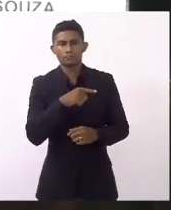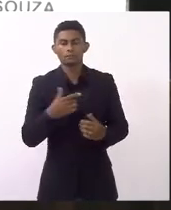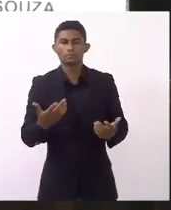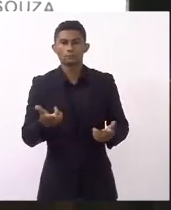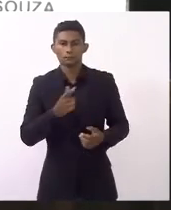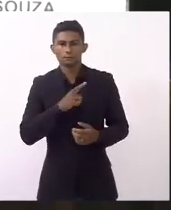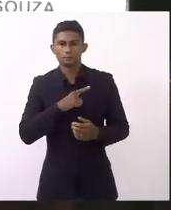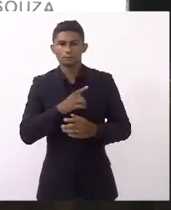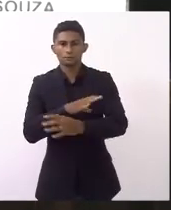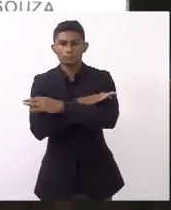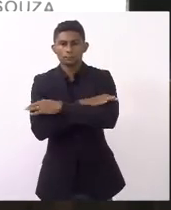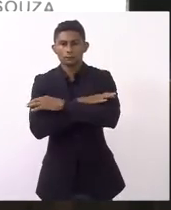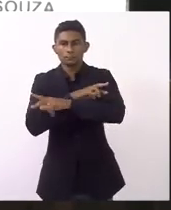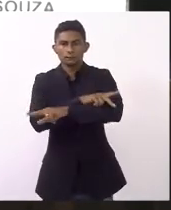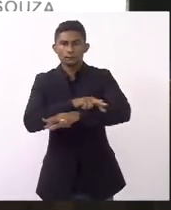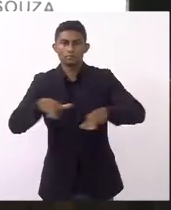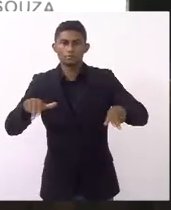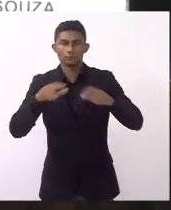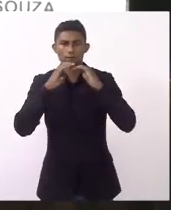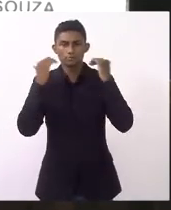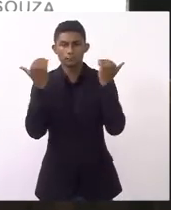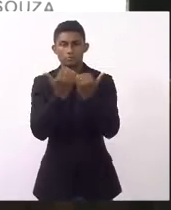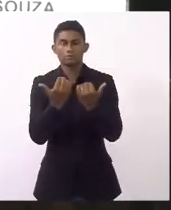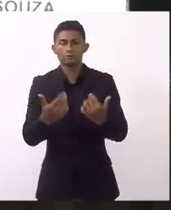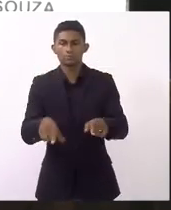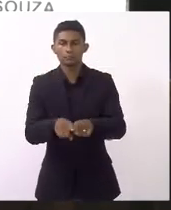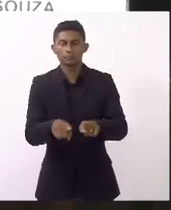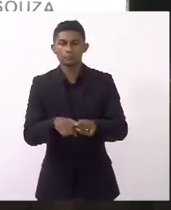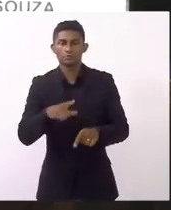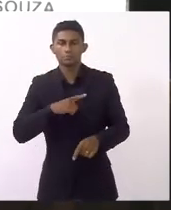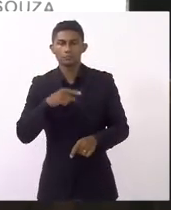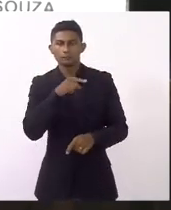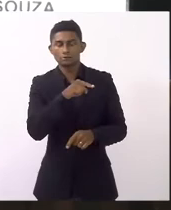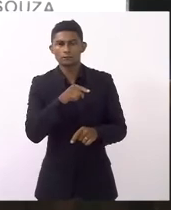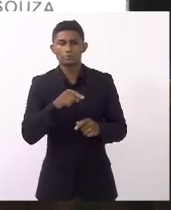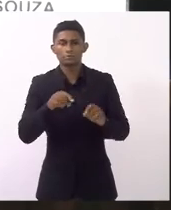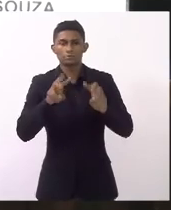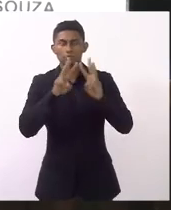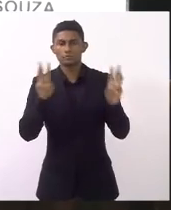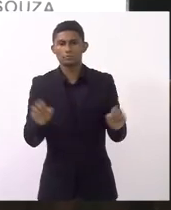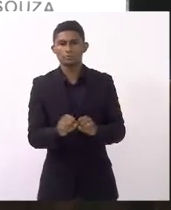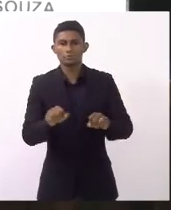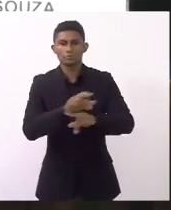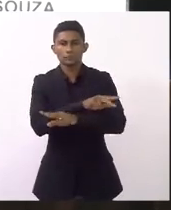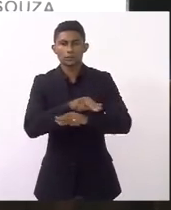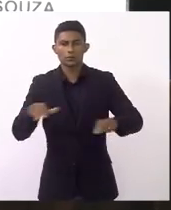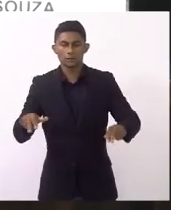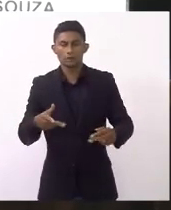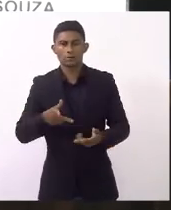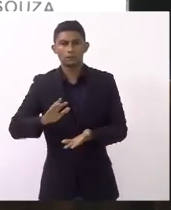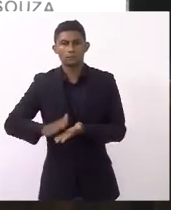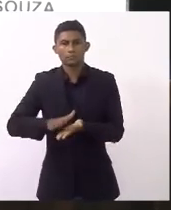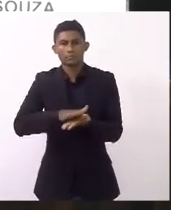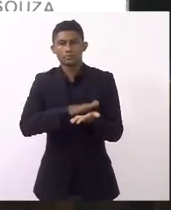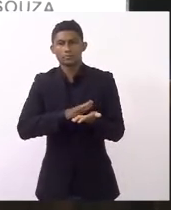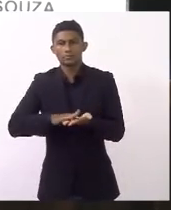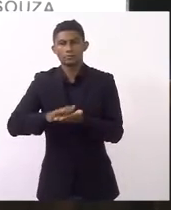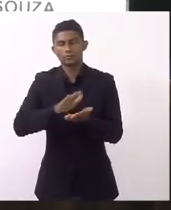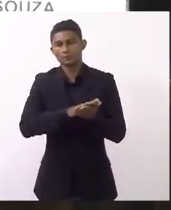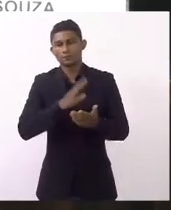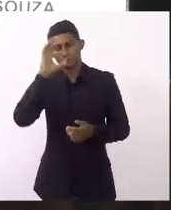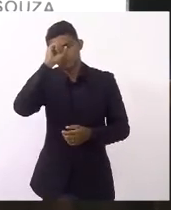rituais de candomblé é também ministra oficinas de percussão e canto para jovens heughan's